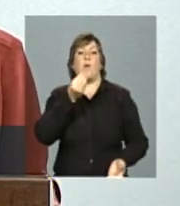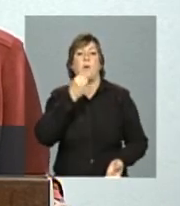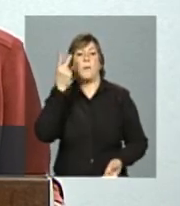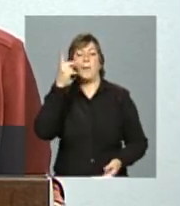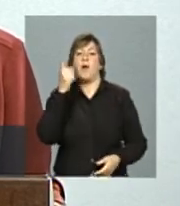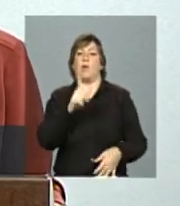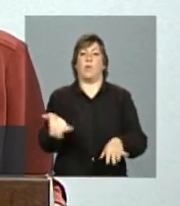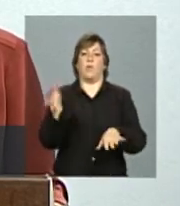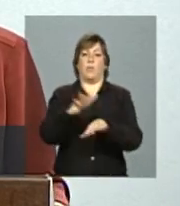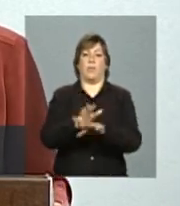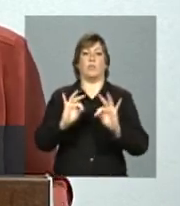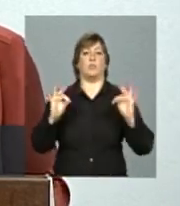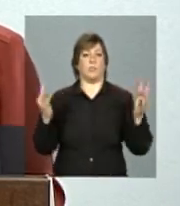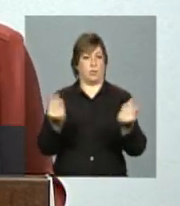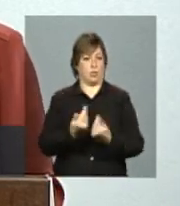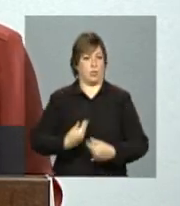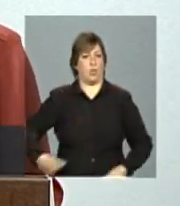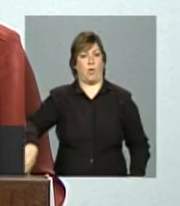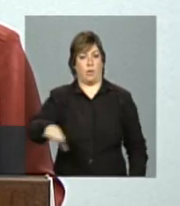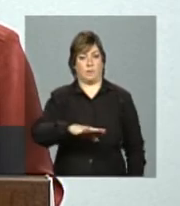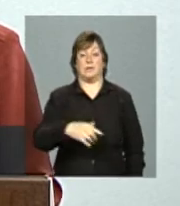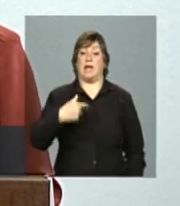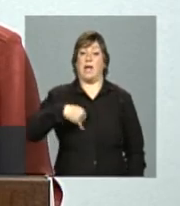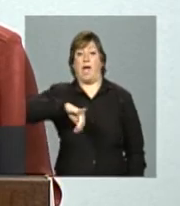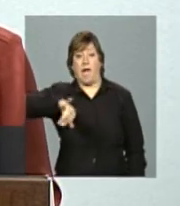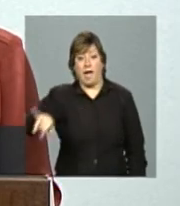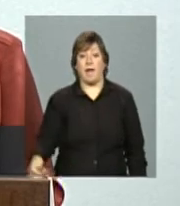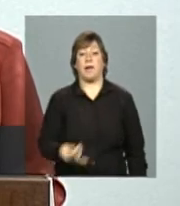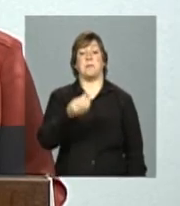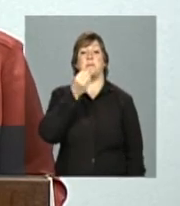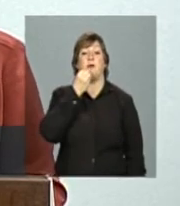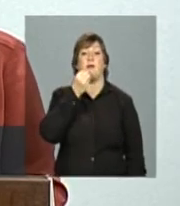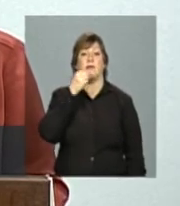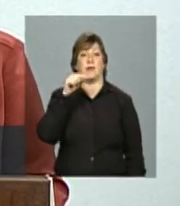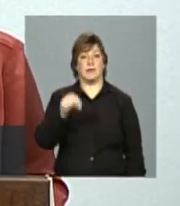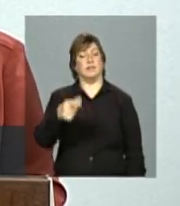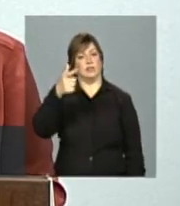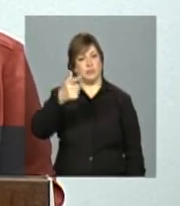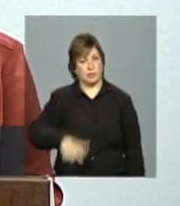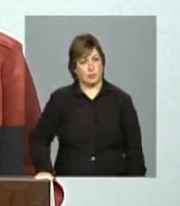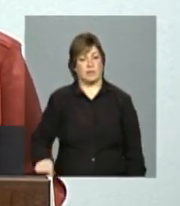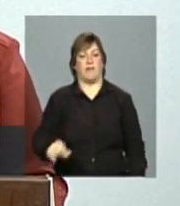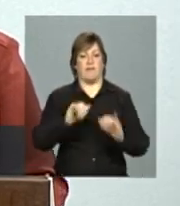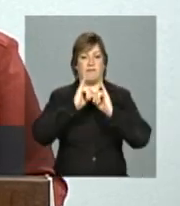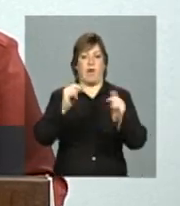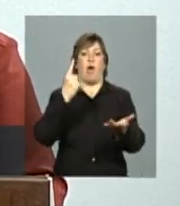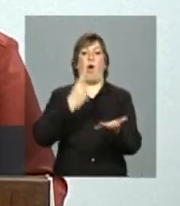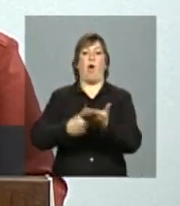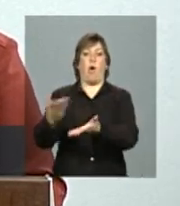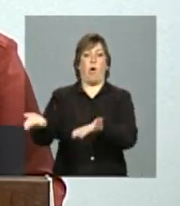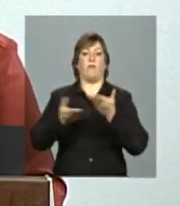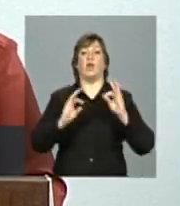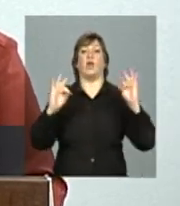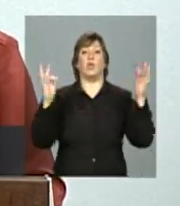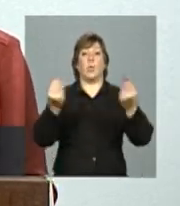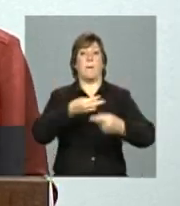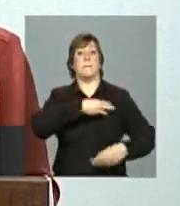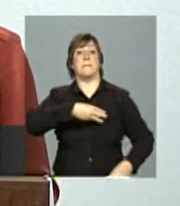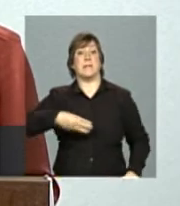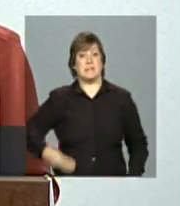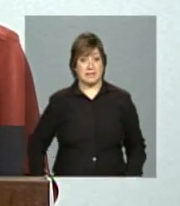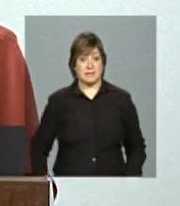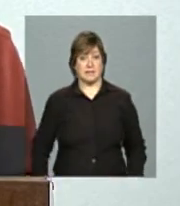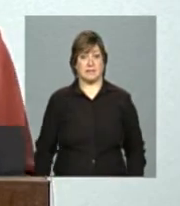de todos nós eu aproveito para reiterar o convite a todos os ministros